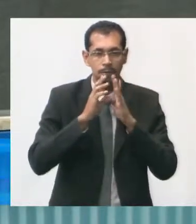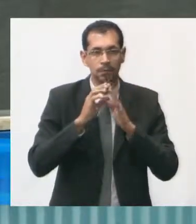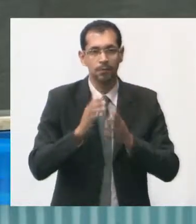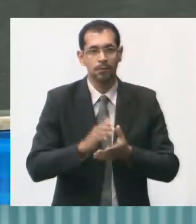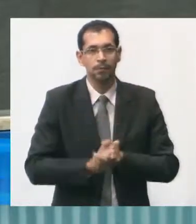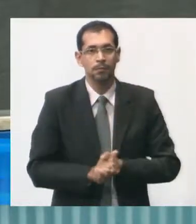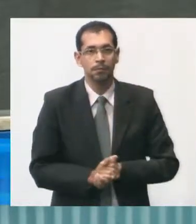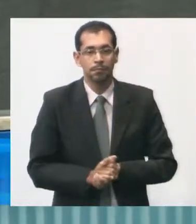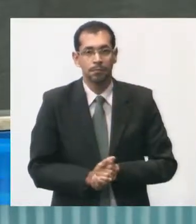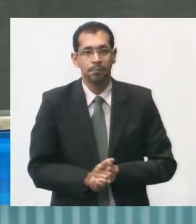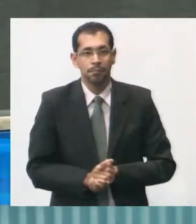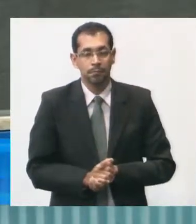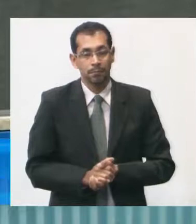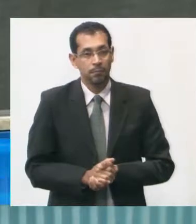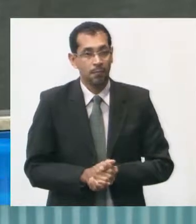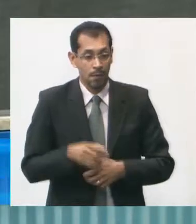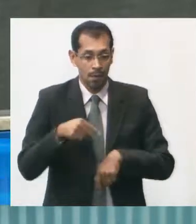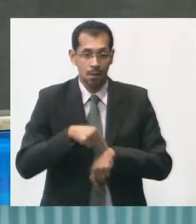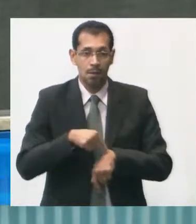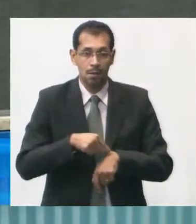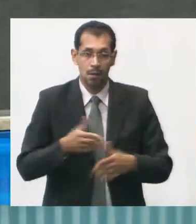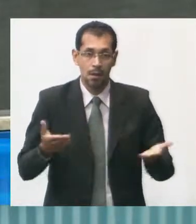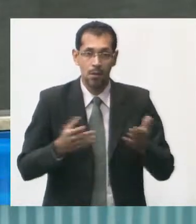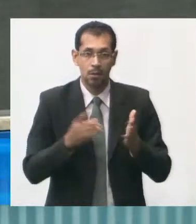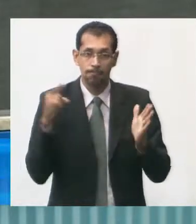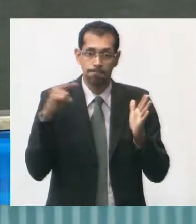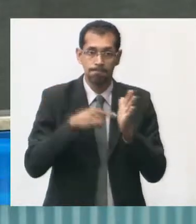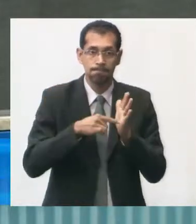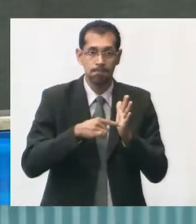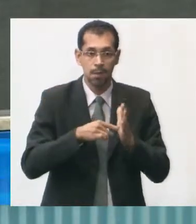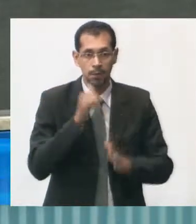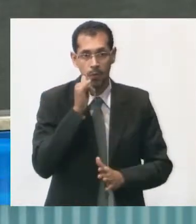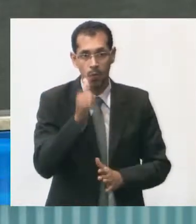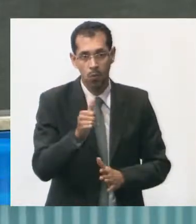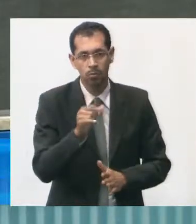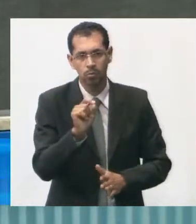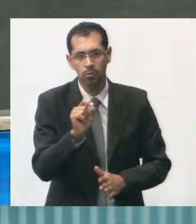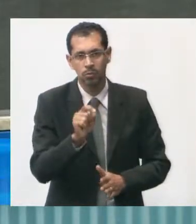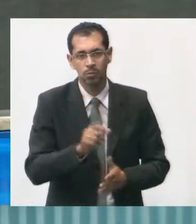trago aqui, nesse momento, uma denúncia. Nós tivemos